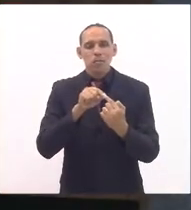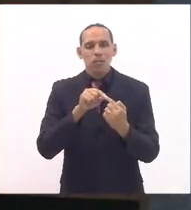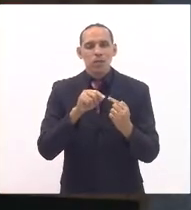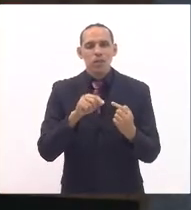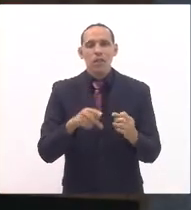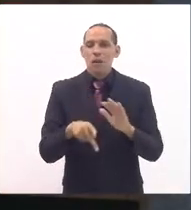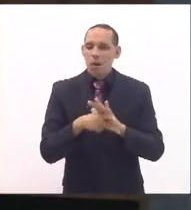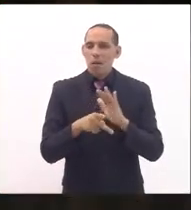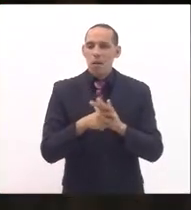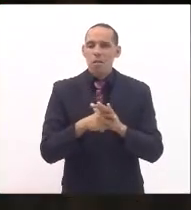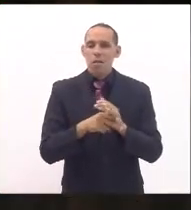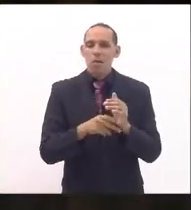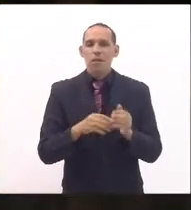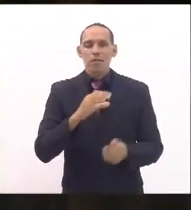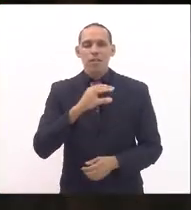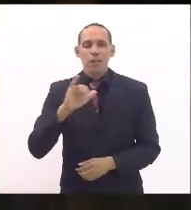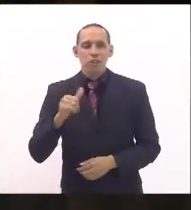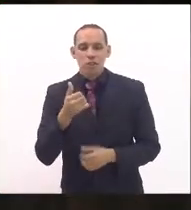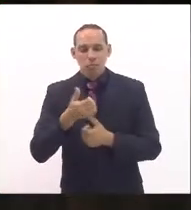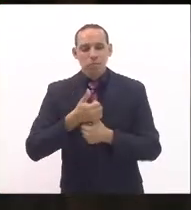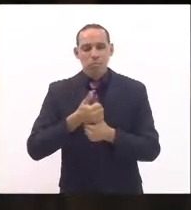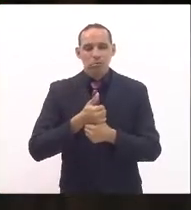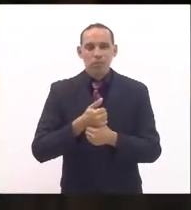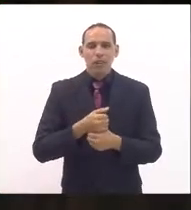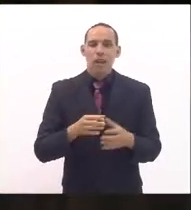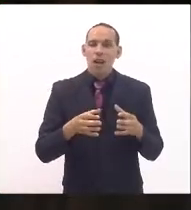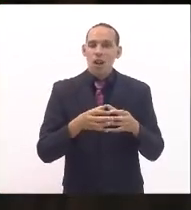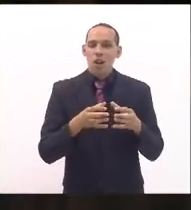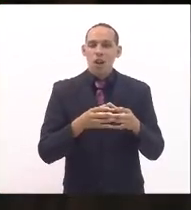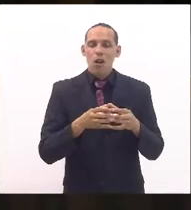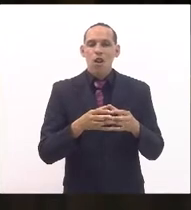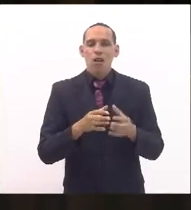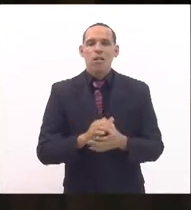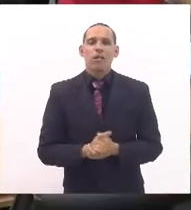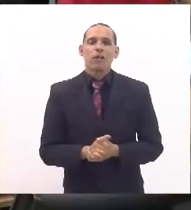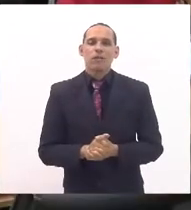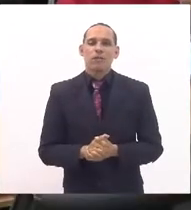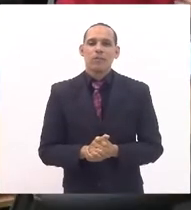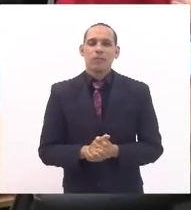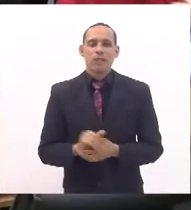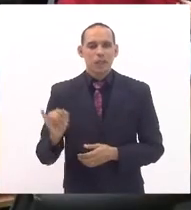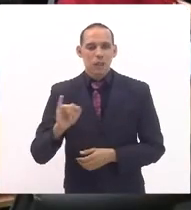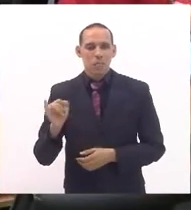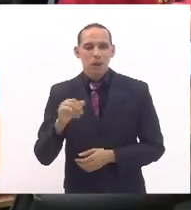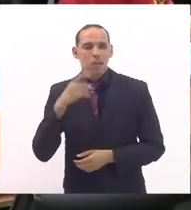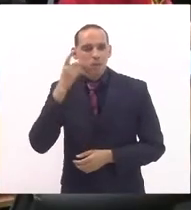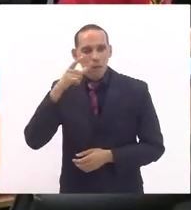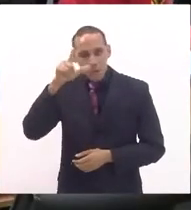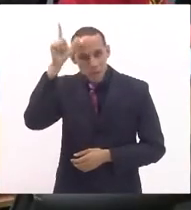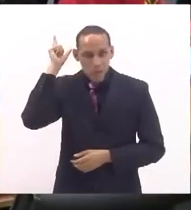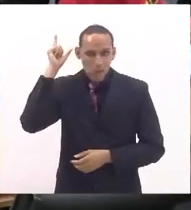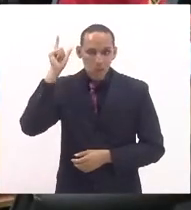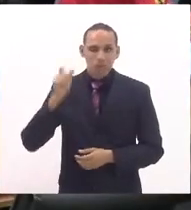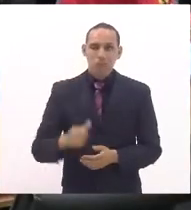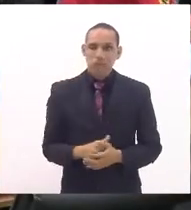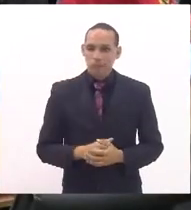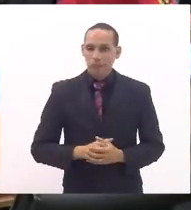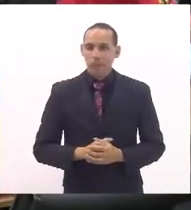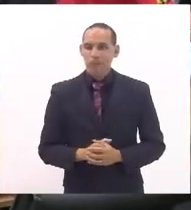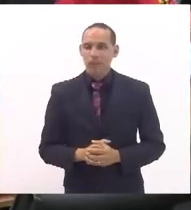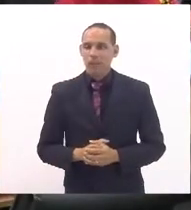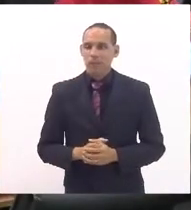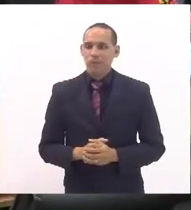parecer da CCJ. Pela Comissão Substitutivo da CCJ. Tributação, deputado Luiz Paulo. Deputado Luiz Paulo.